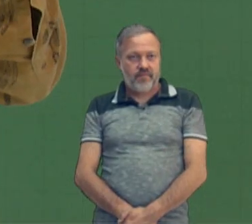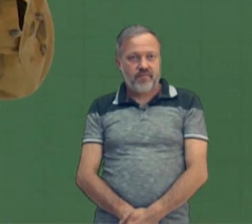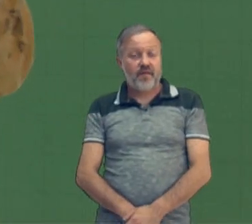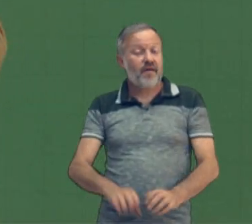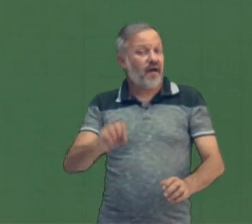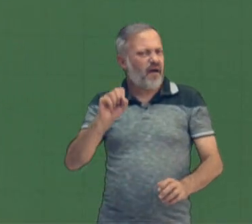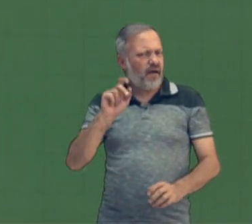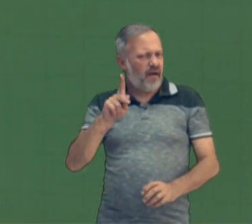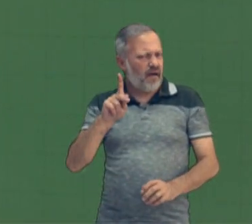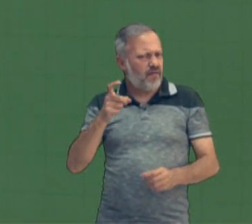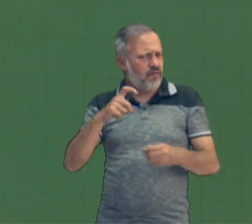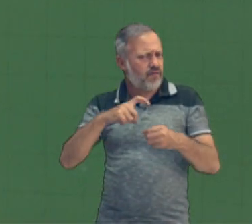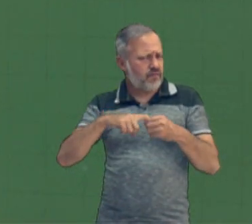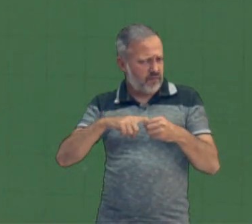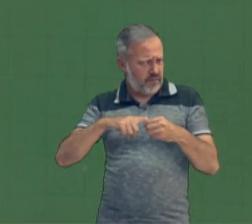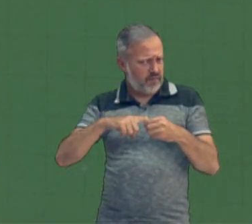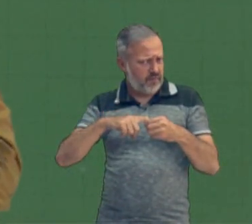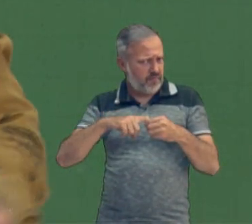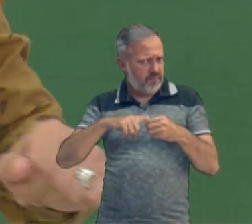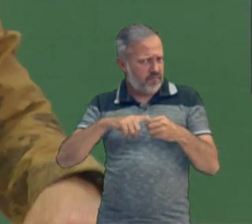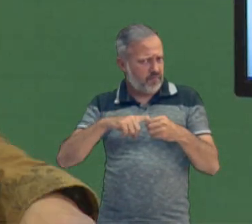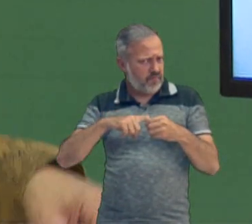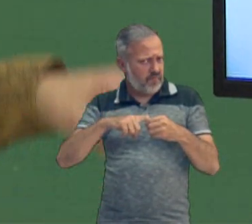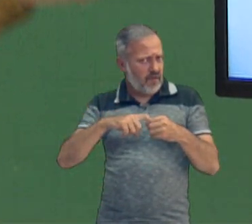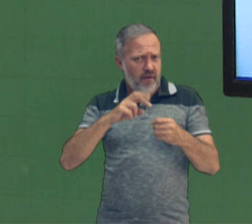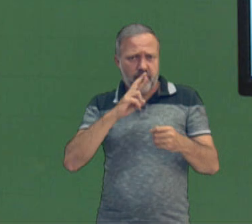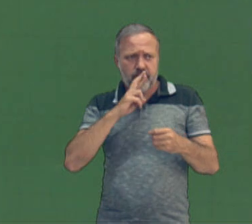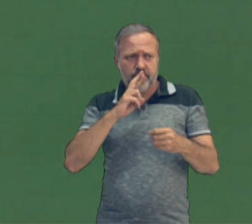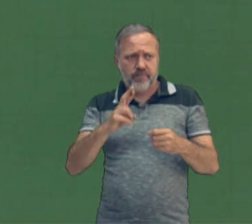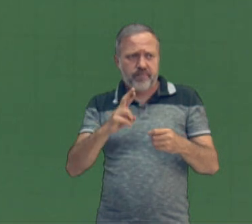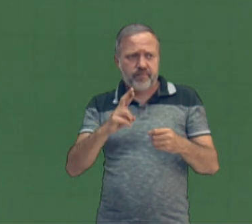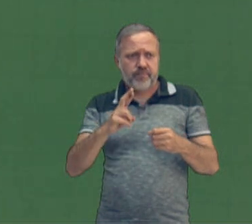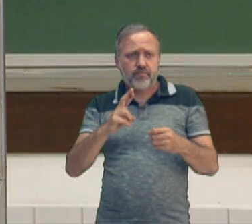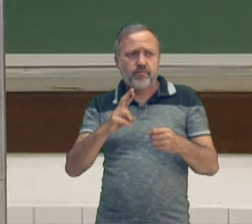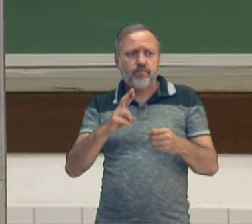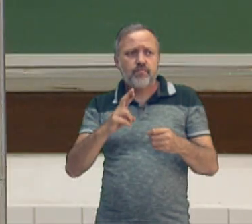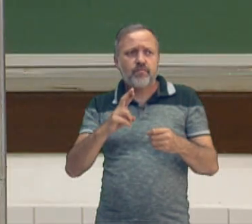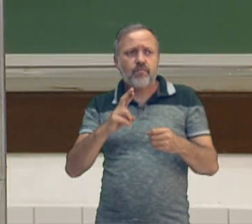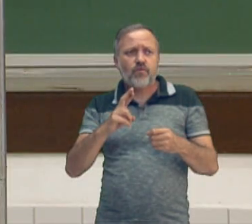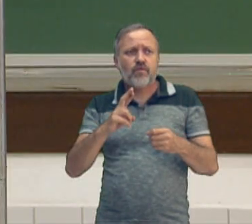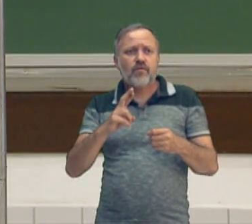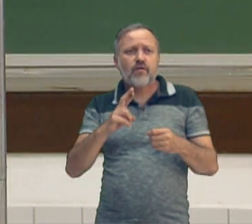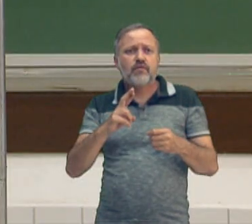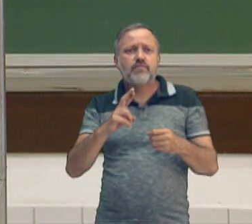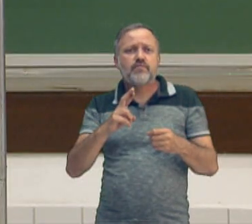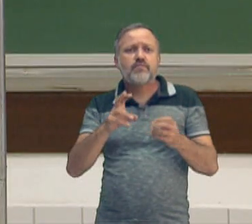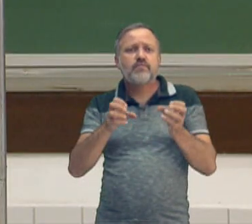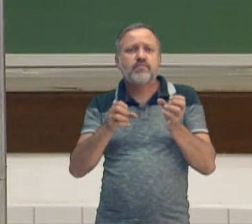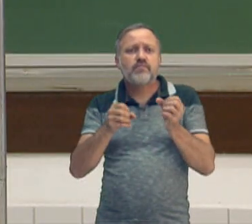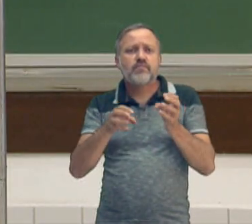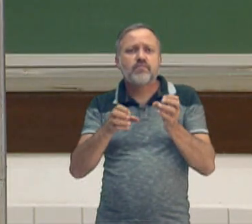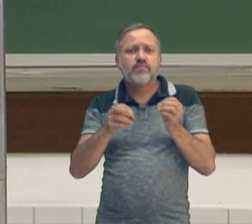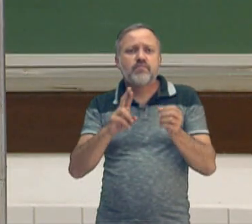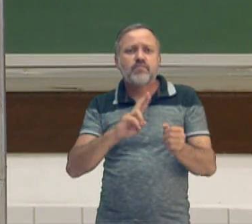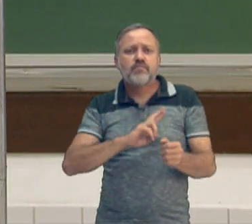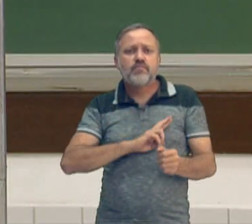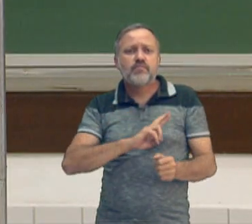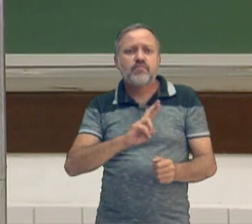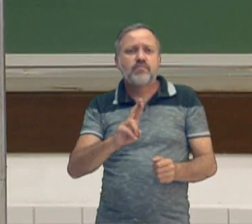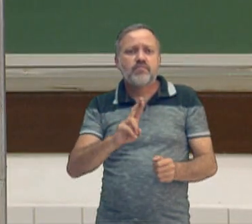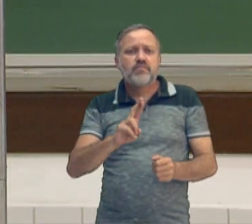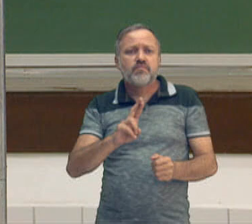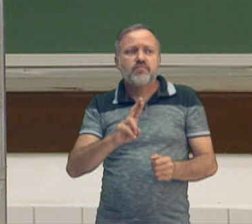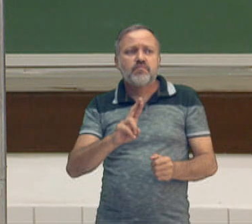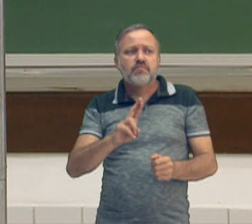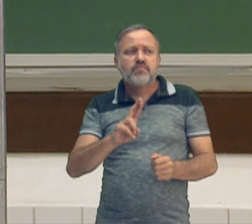Muito bem, voltamos com a nossa aula respondendo o quiz. Ensino religioso, respeito à